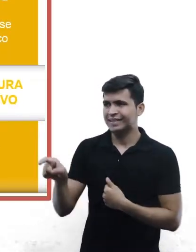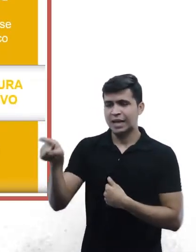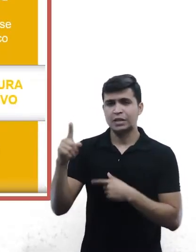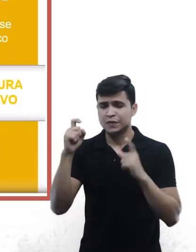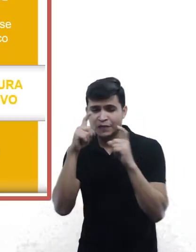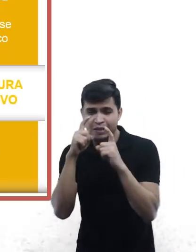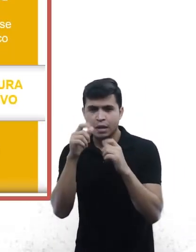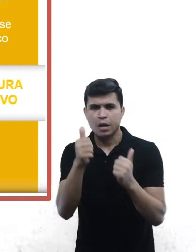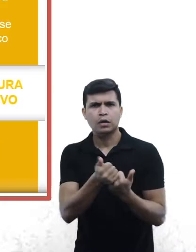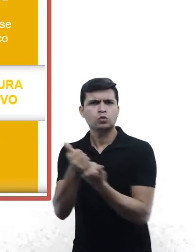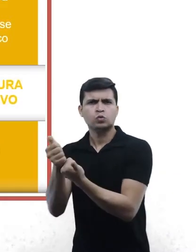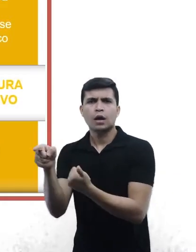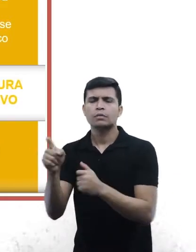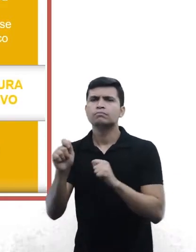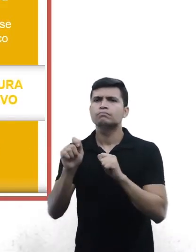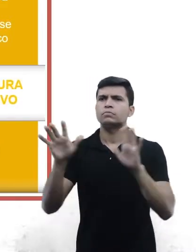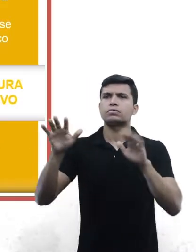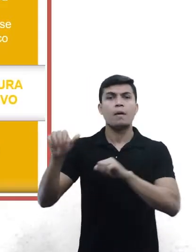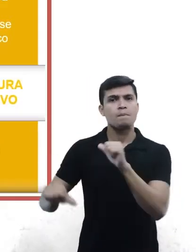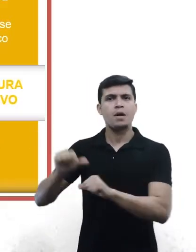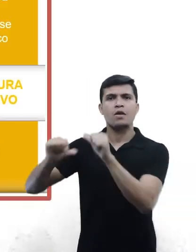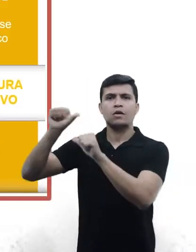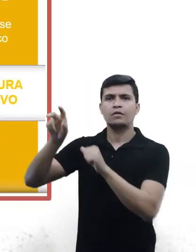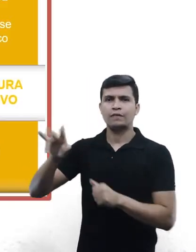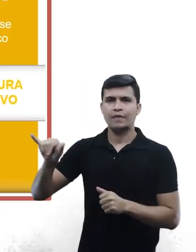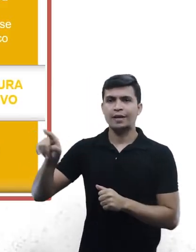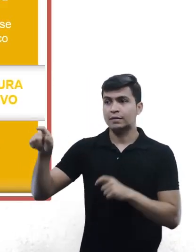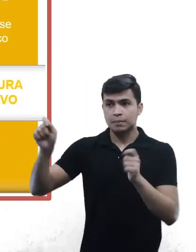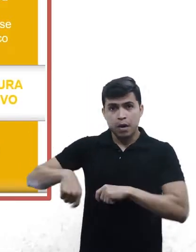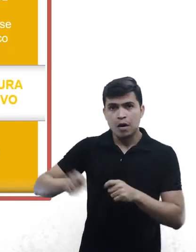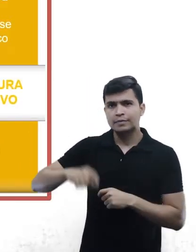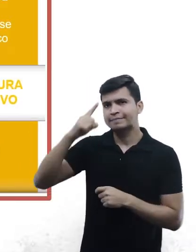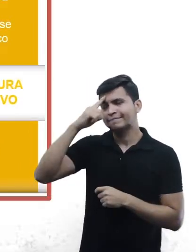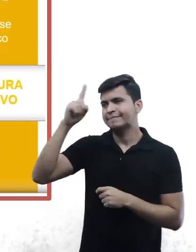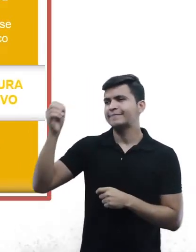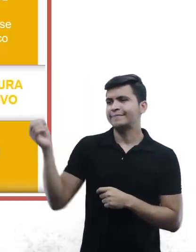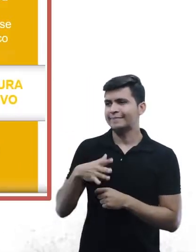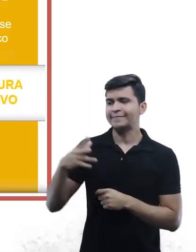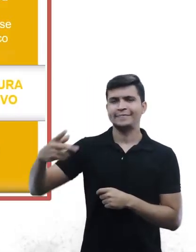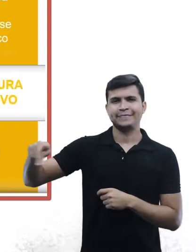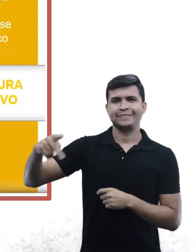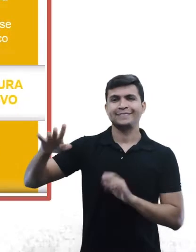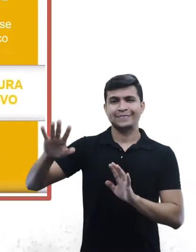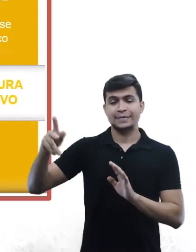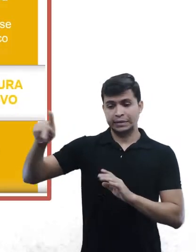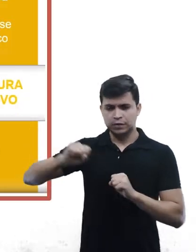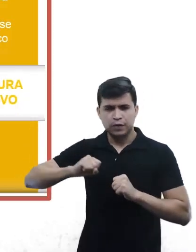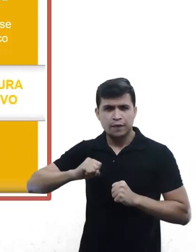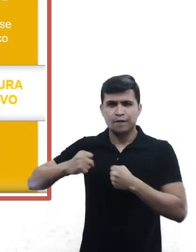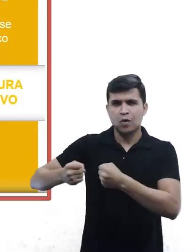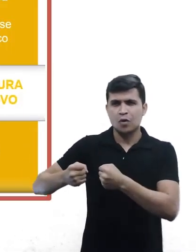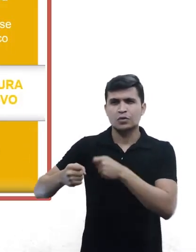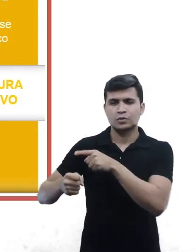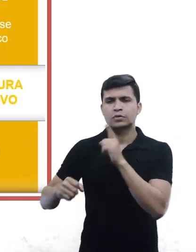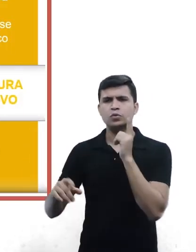dessas eventuais dificuldades dos alunos e se beneficiar do potencial criativo dele, de forma que os produtos de